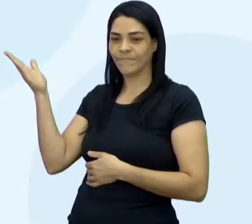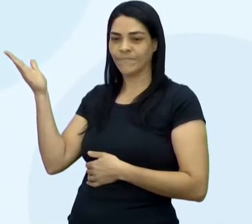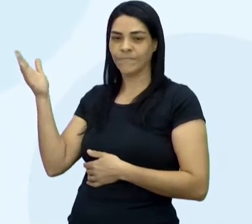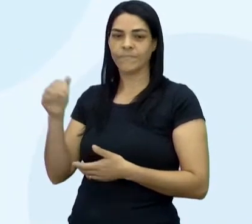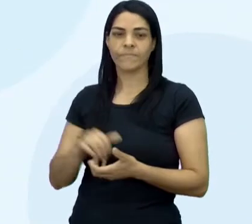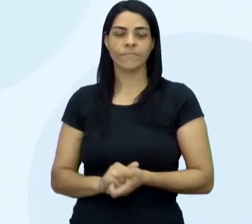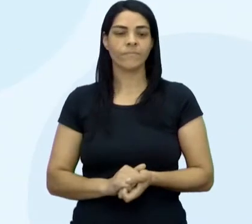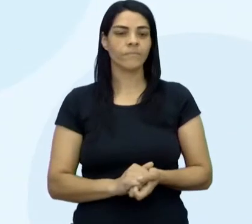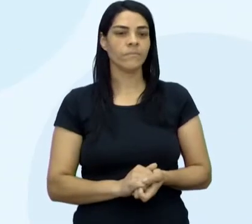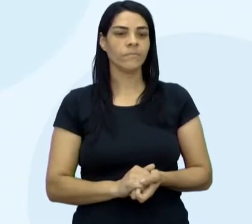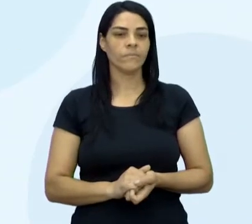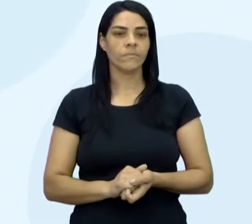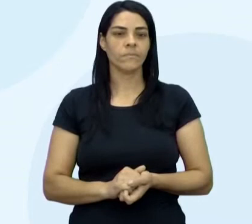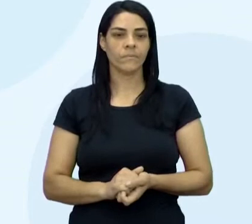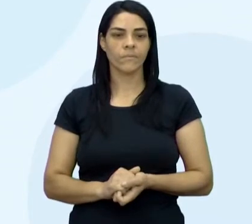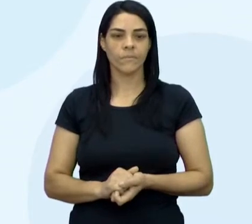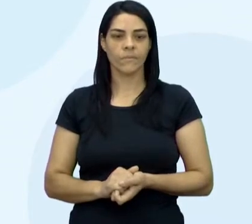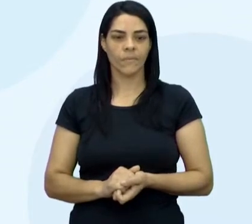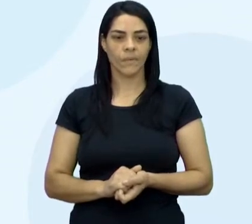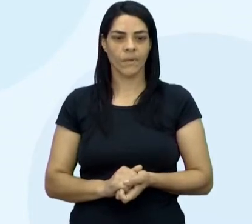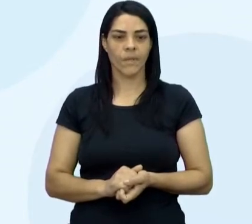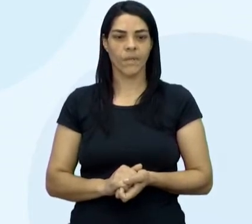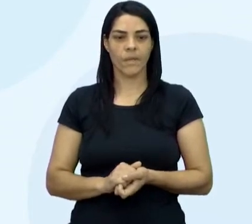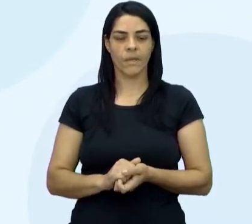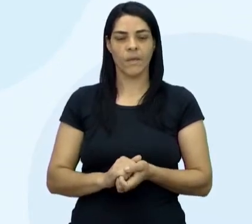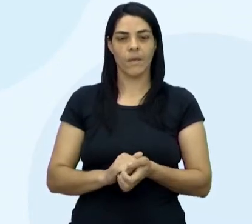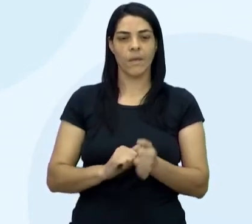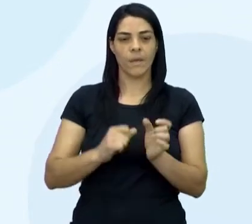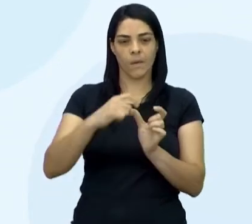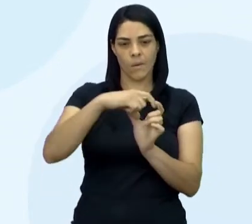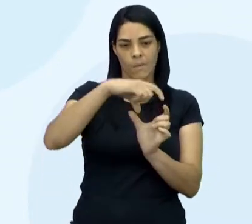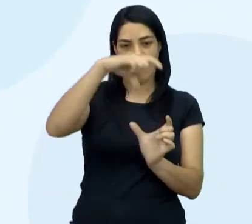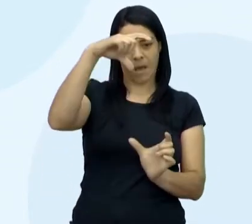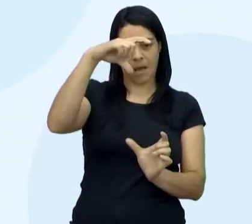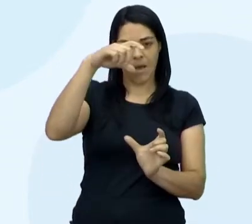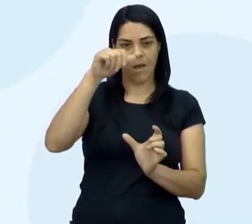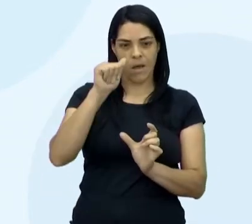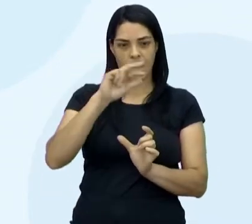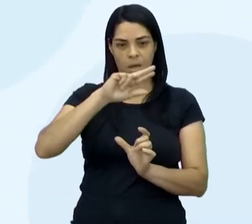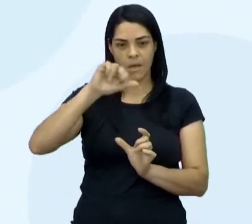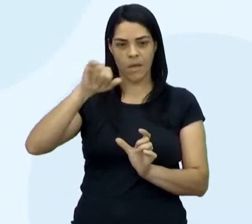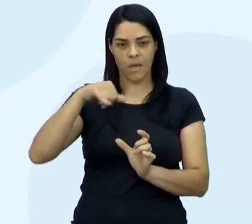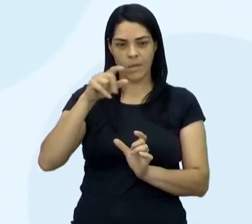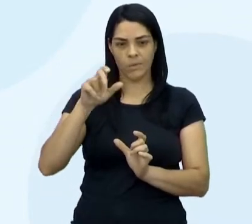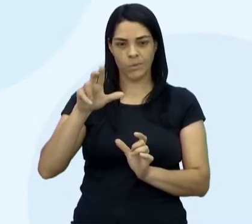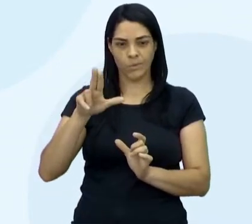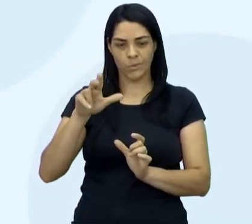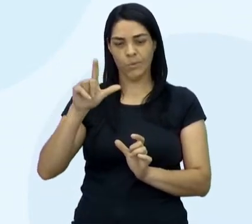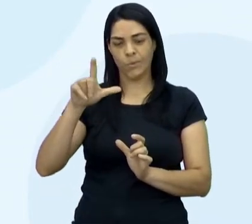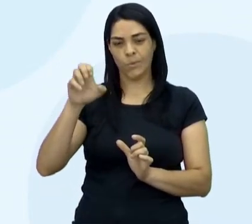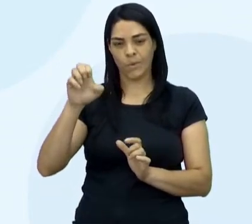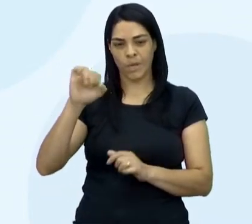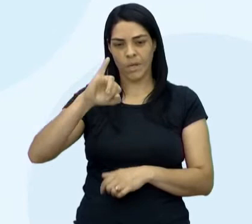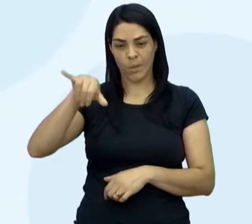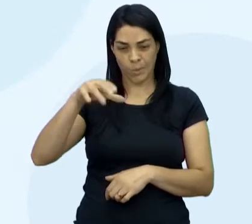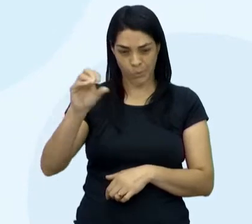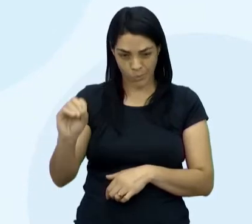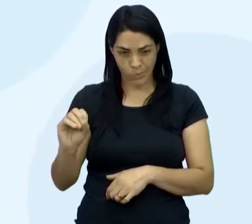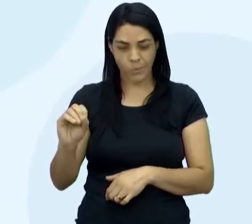Essa placa é uma placa azulejada aí que é encontrada no pátio do colégio em São Paulo